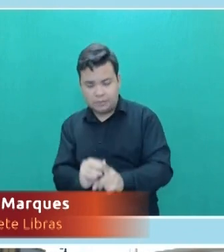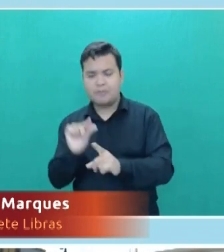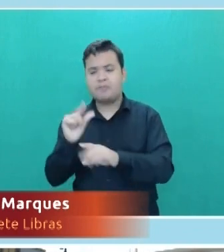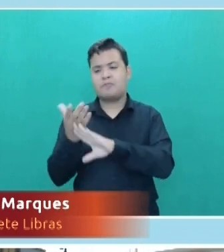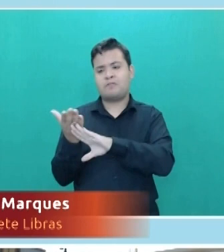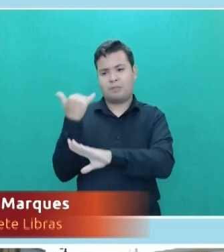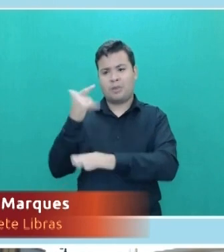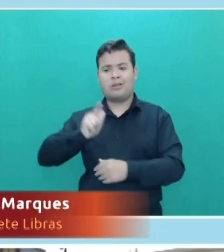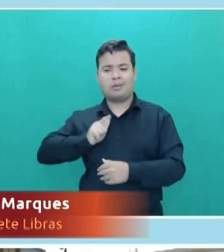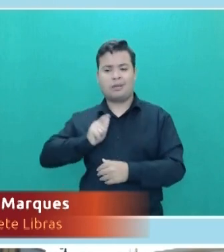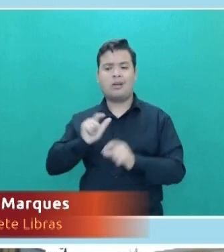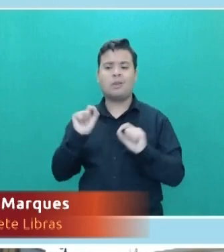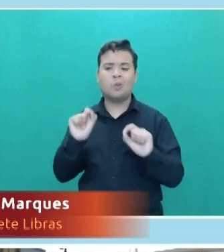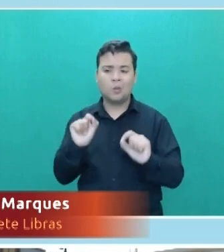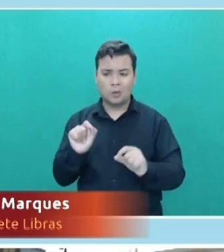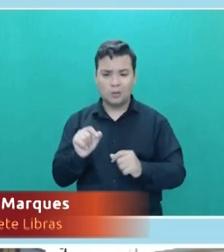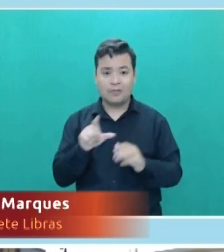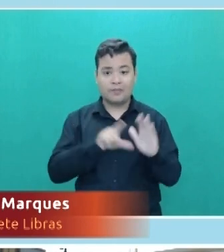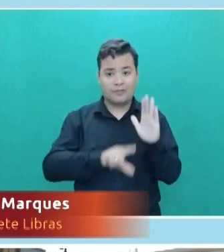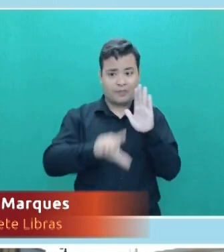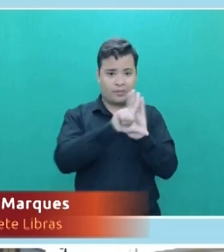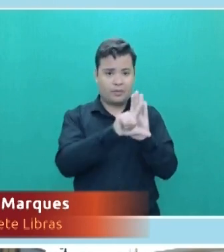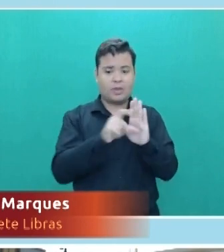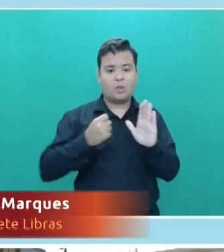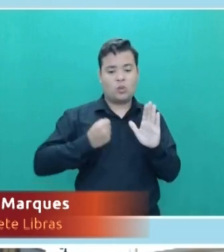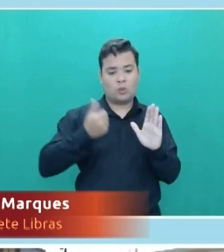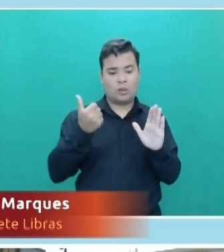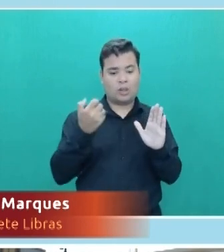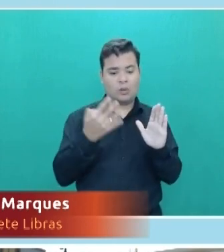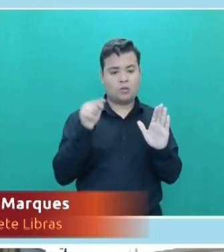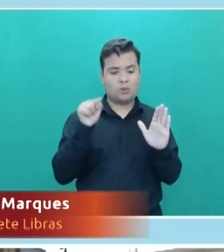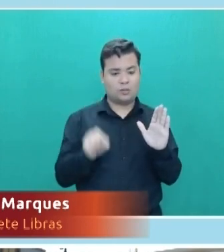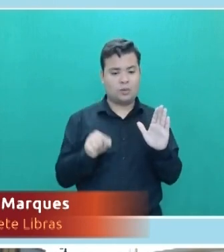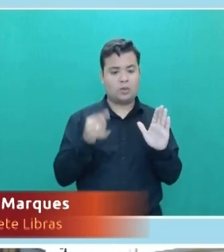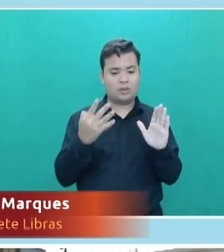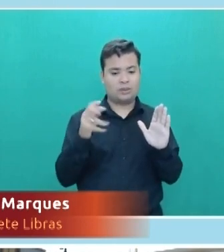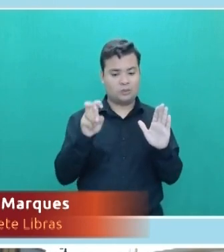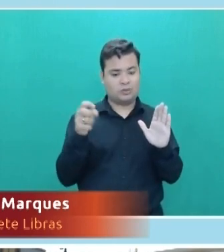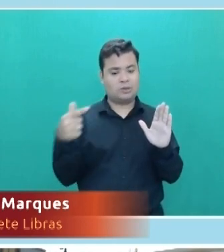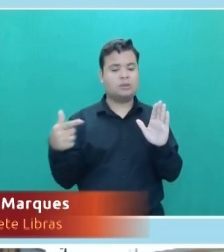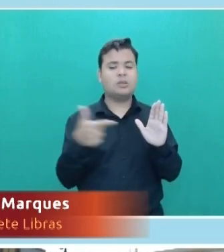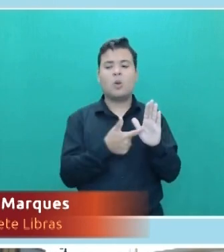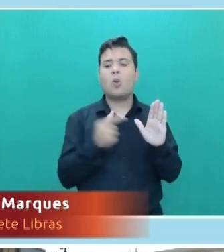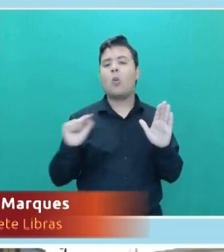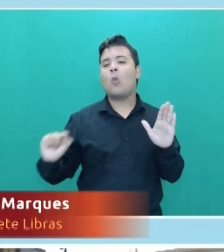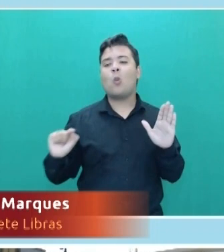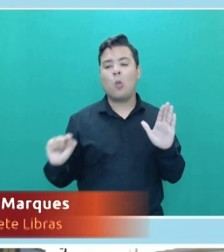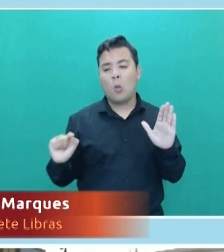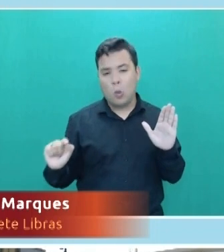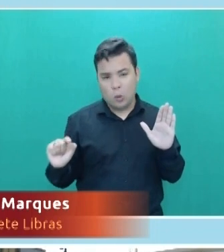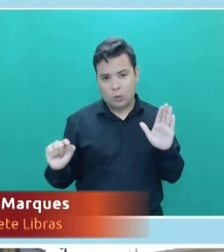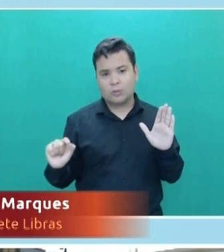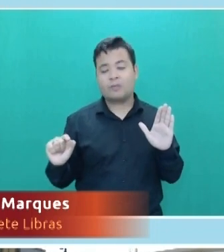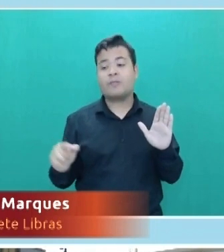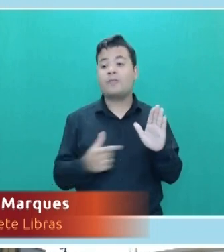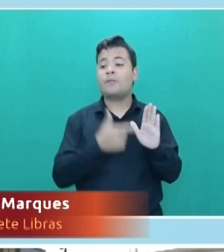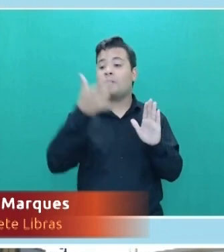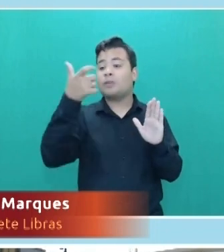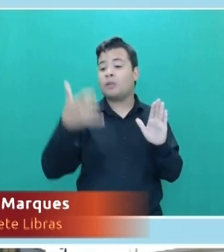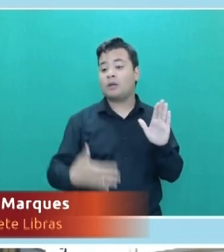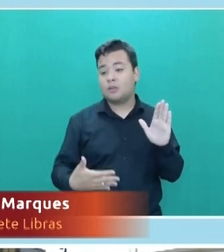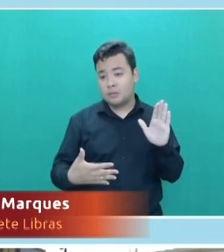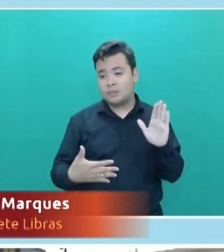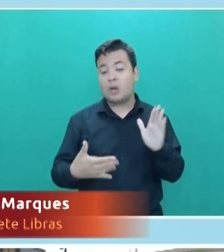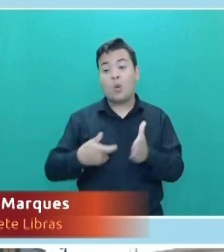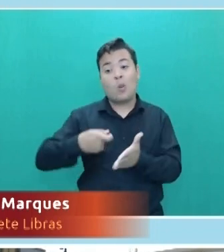gente teve a edição da Lei 14.457, que fala especialmente também da